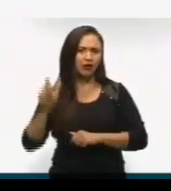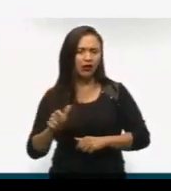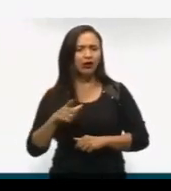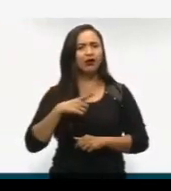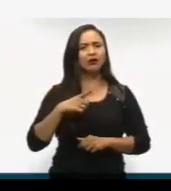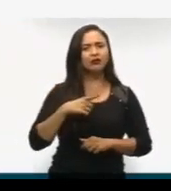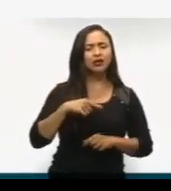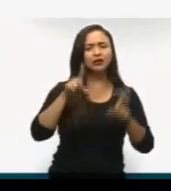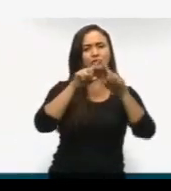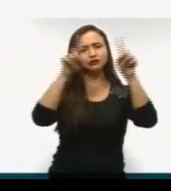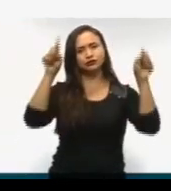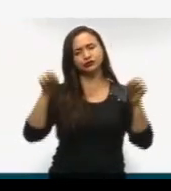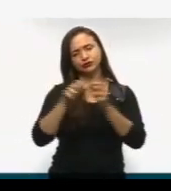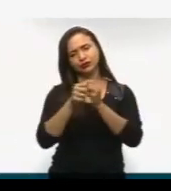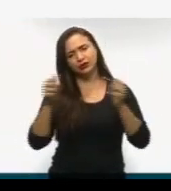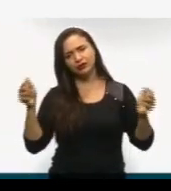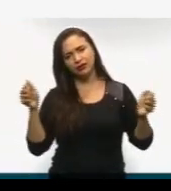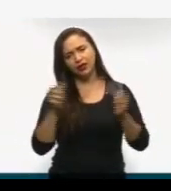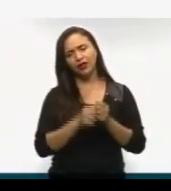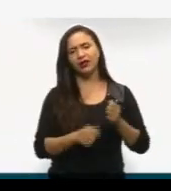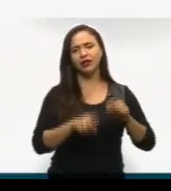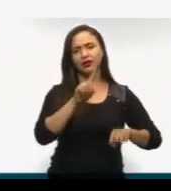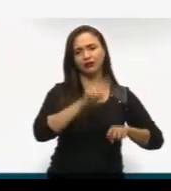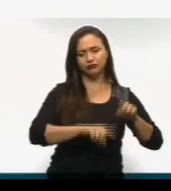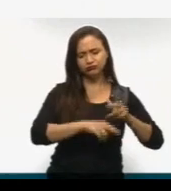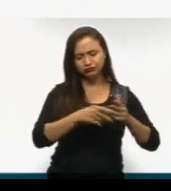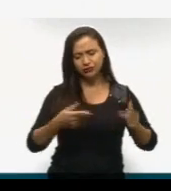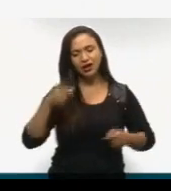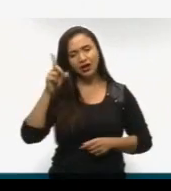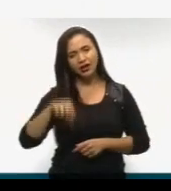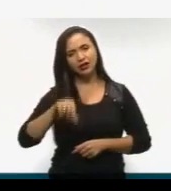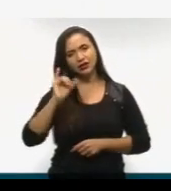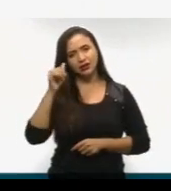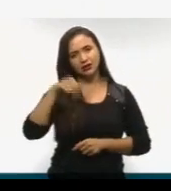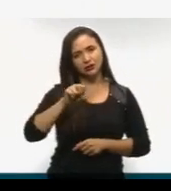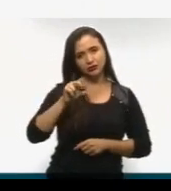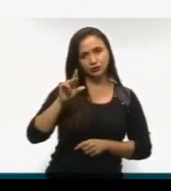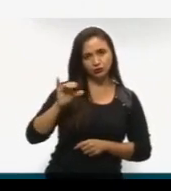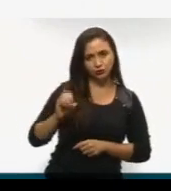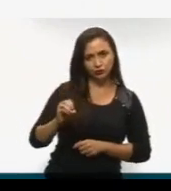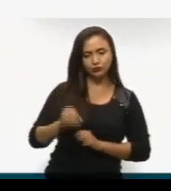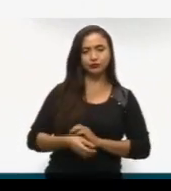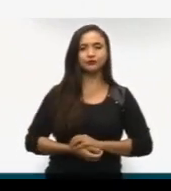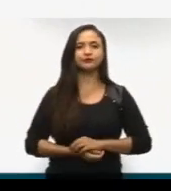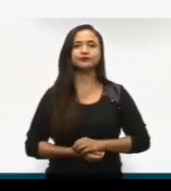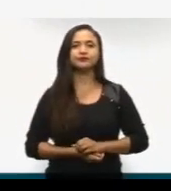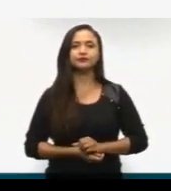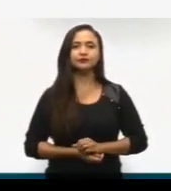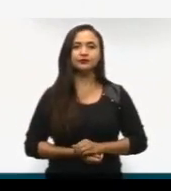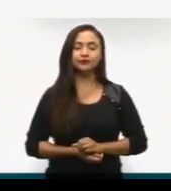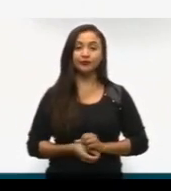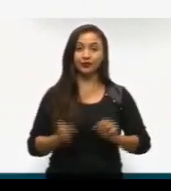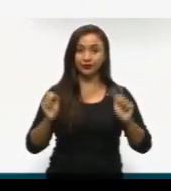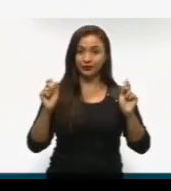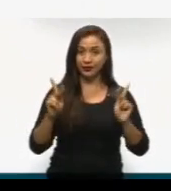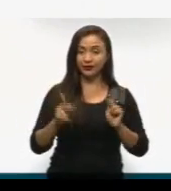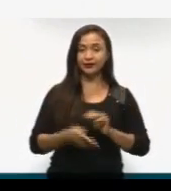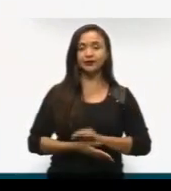ar-condicionado, equipamento, que são os insumos desonerados. Ok?